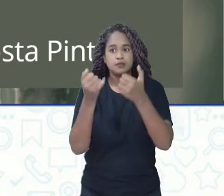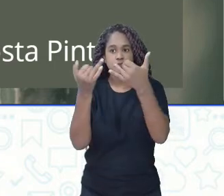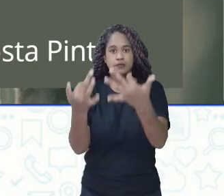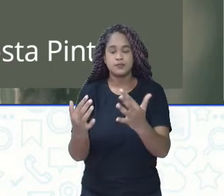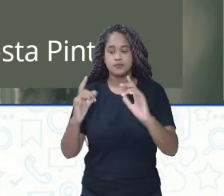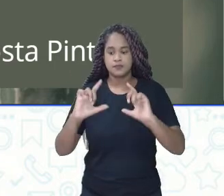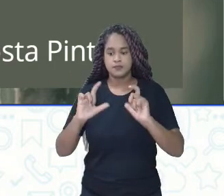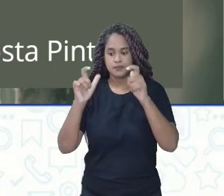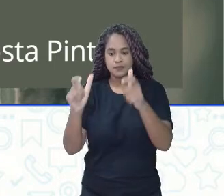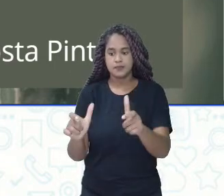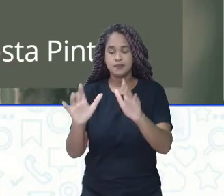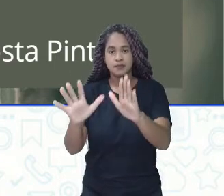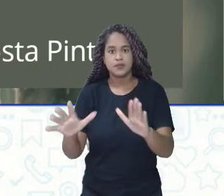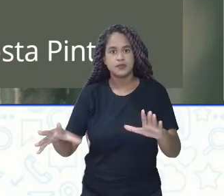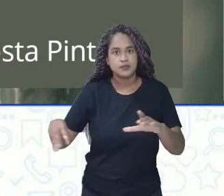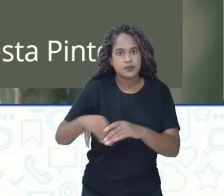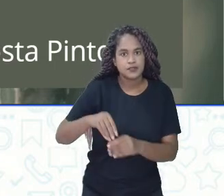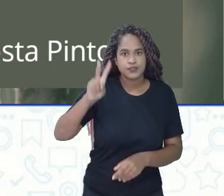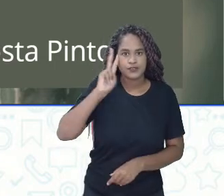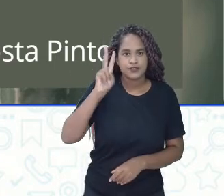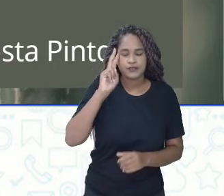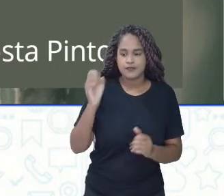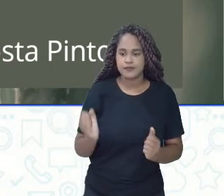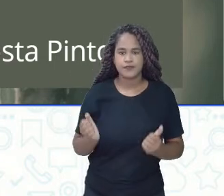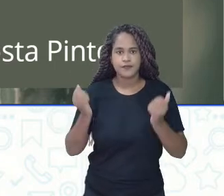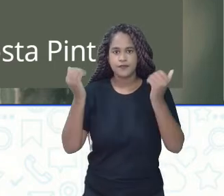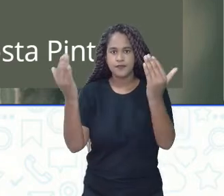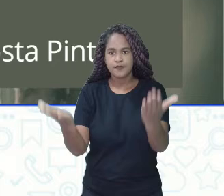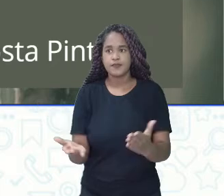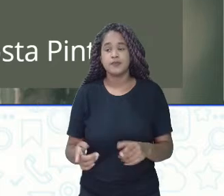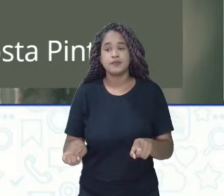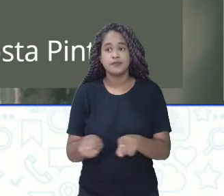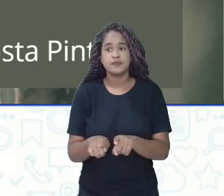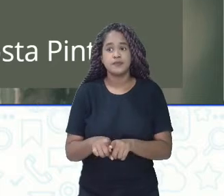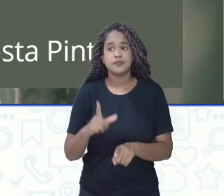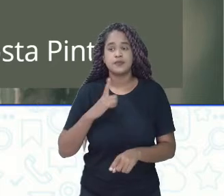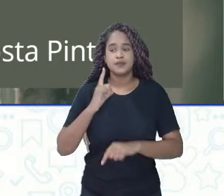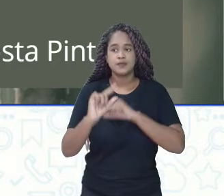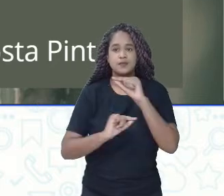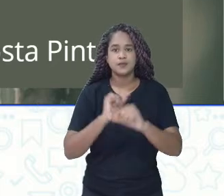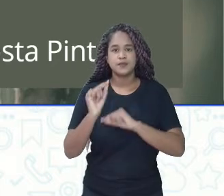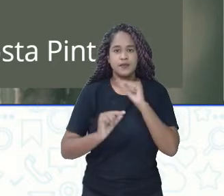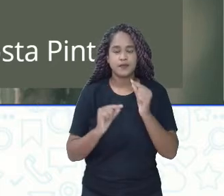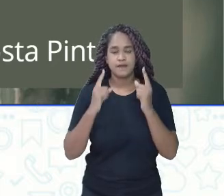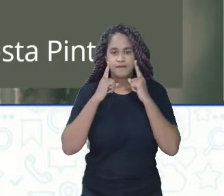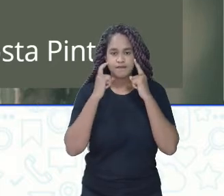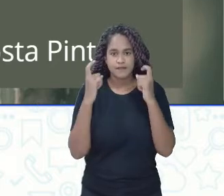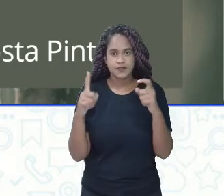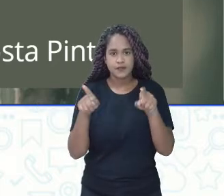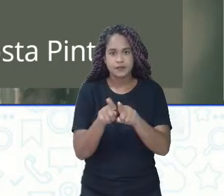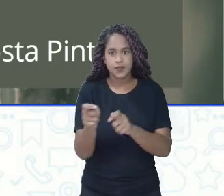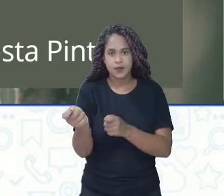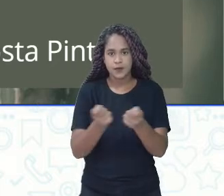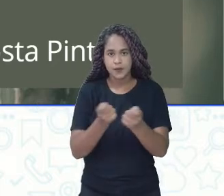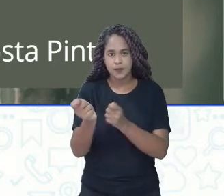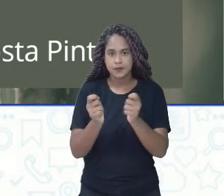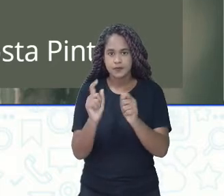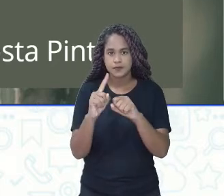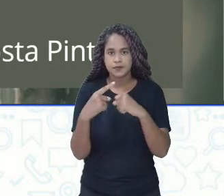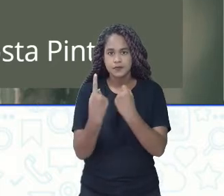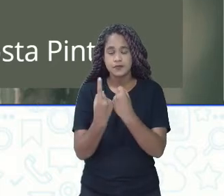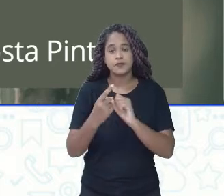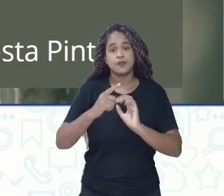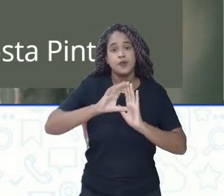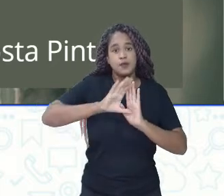tensões sociais e de classe estão aplacadas por meio da violência ou do controle social. Essa definição é do Manuel da